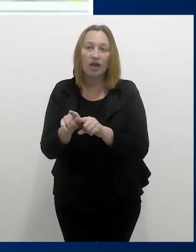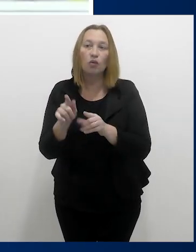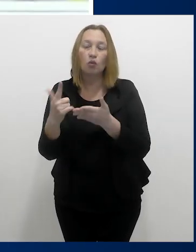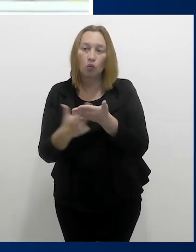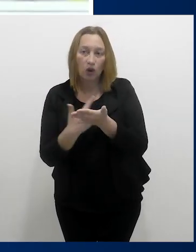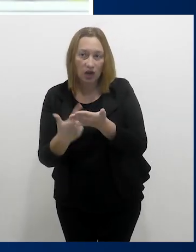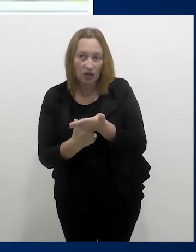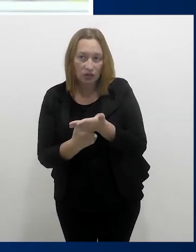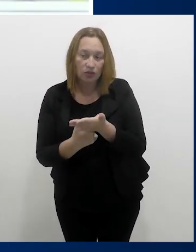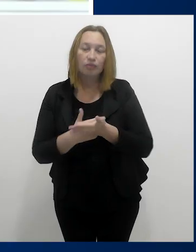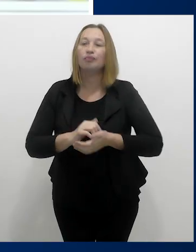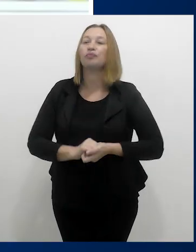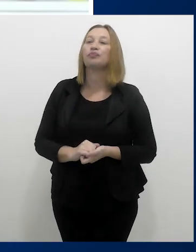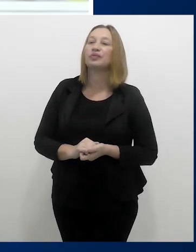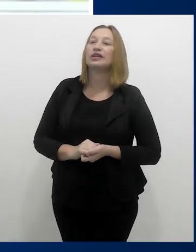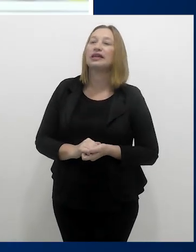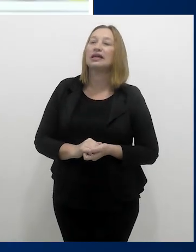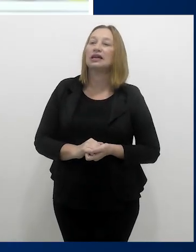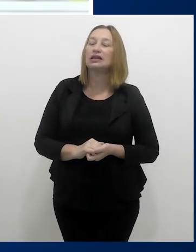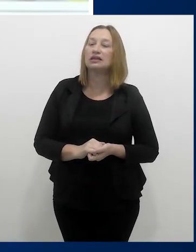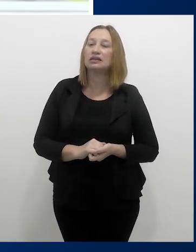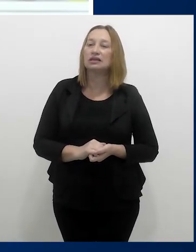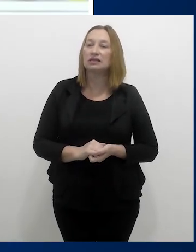pode comprar o livro.